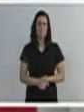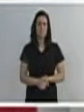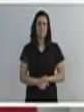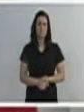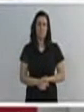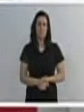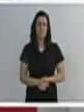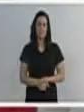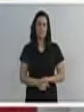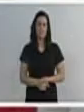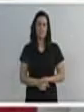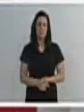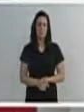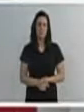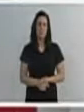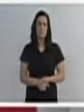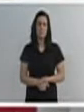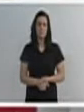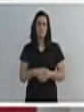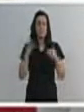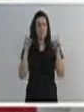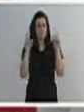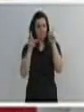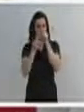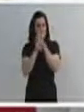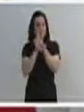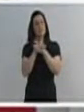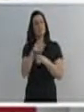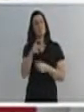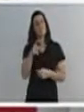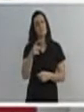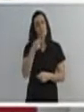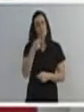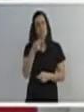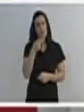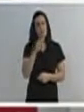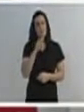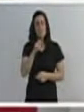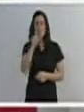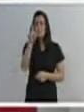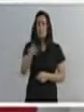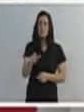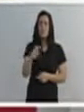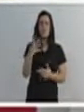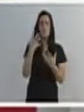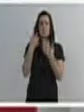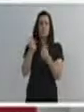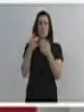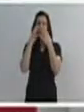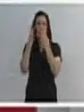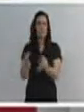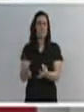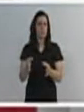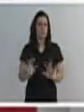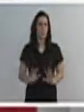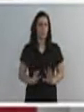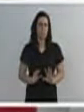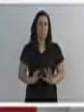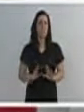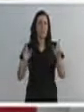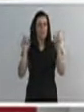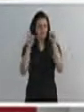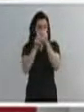E é muito difícil você falar quando não tem quem quer ouvir. É muito difícil. É muito